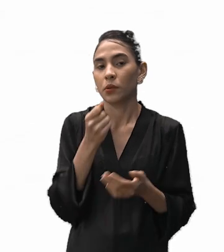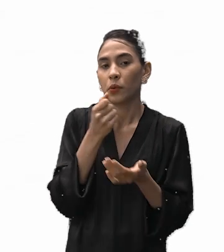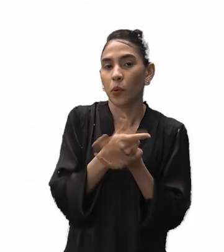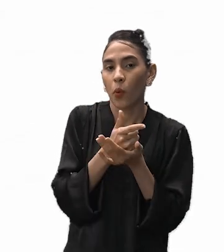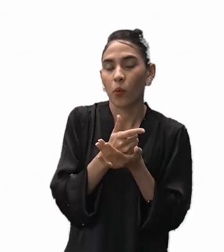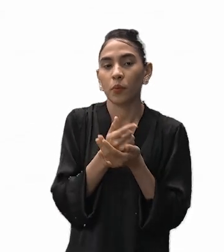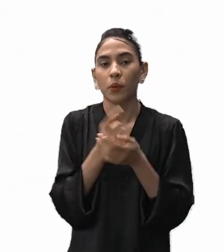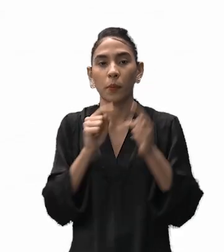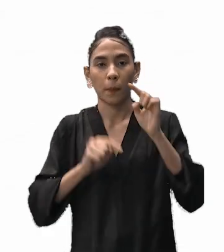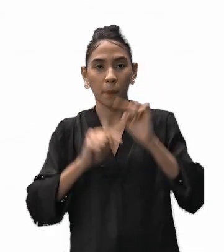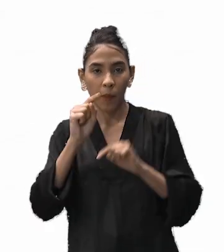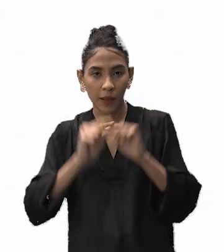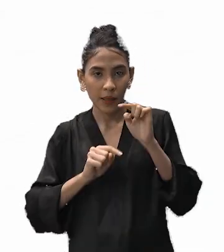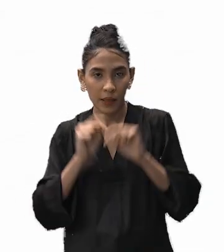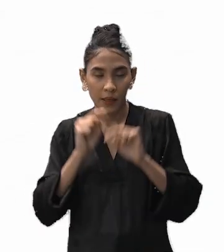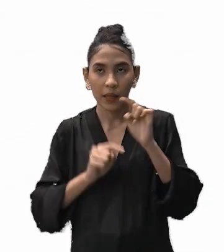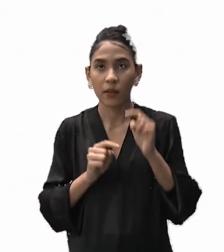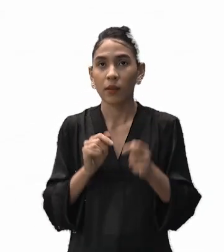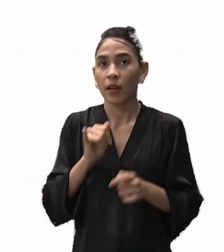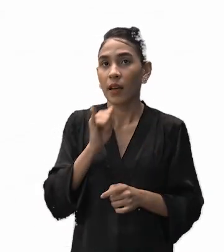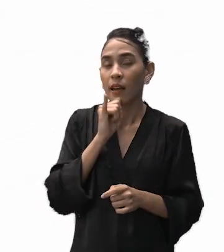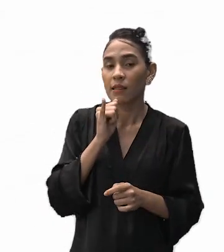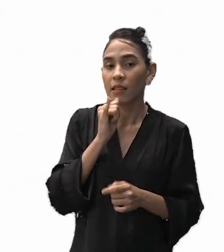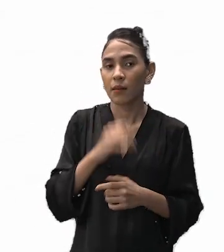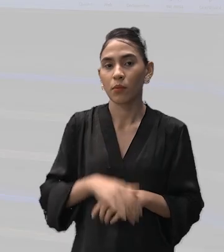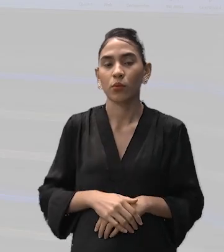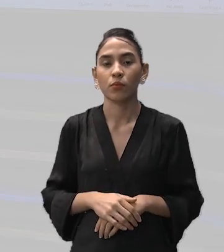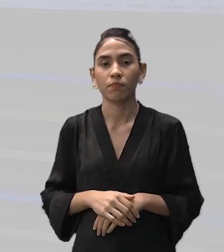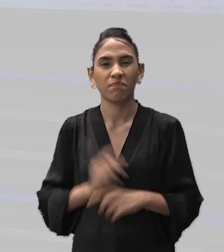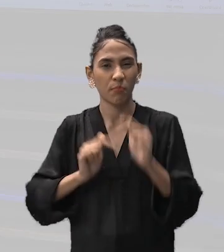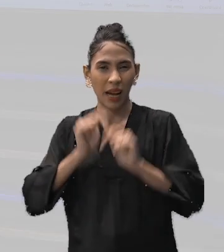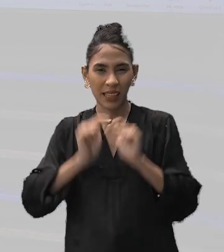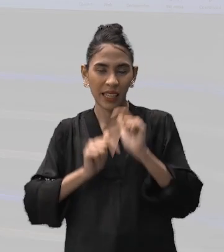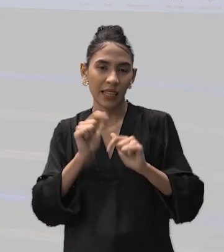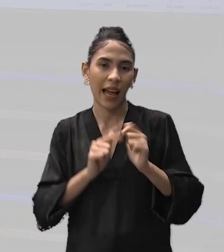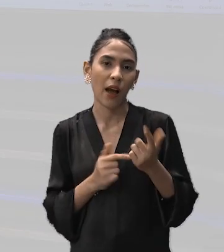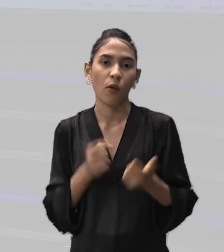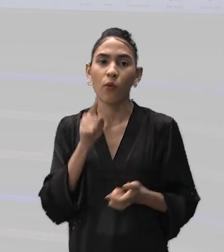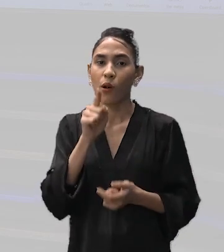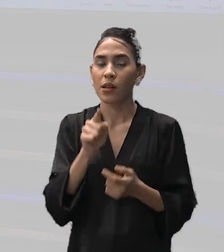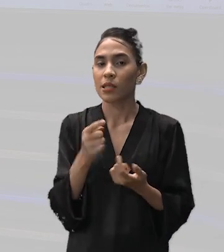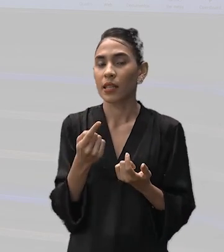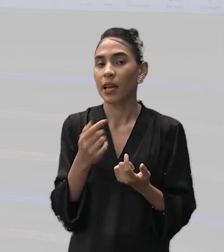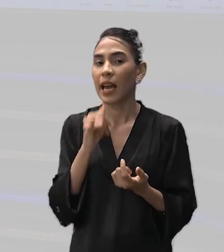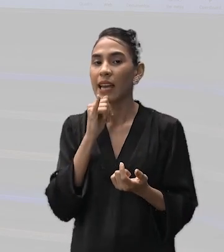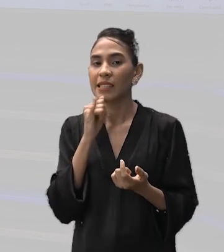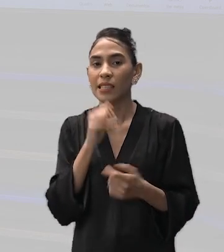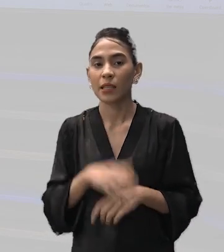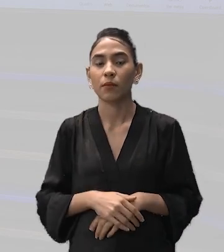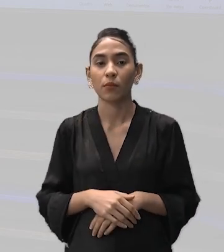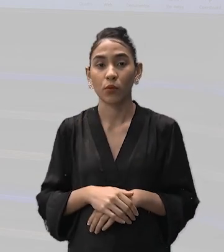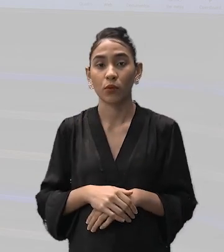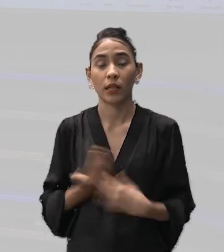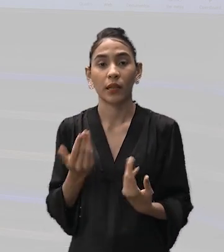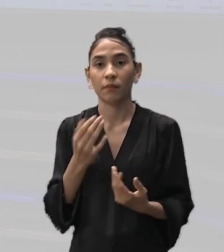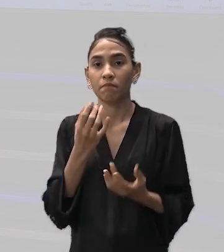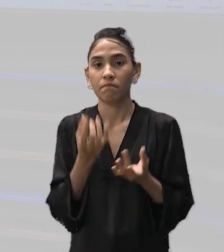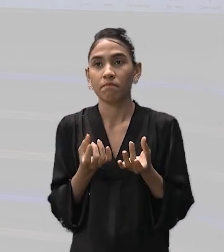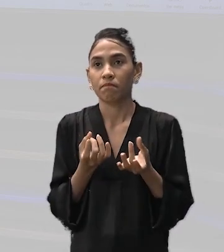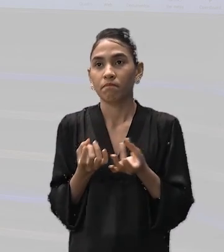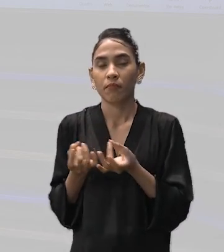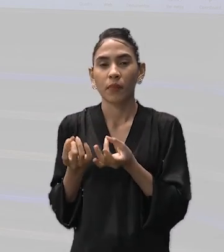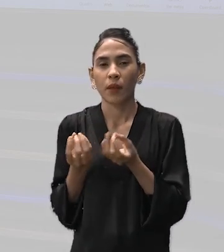um objeto, por exemplo, eletrodoméstico, tá? Você, logicamente, vai se desfazer do anterior. Você